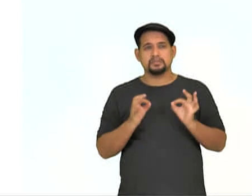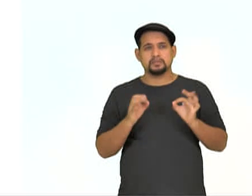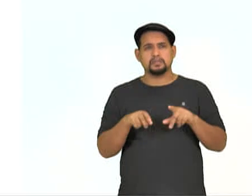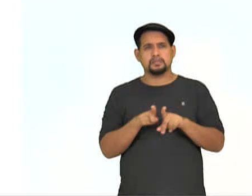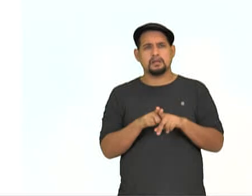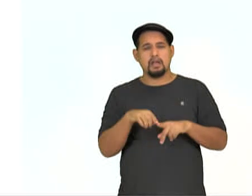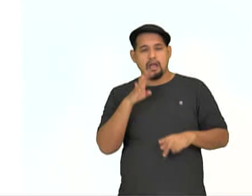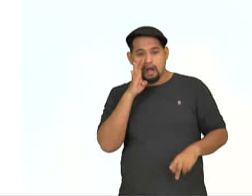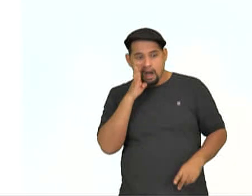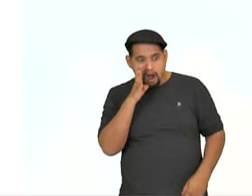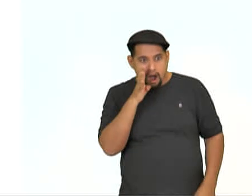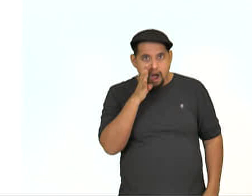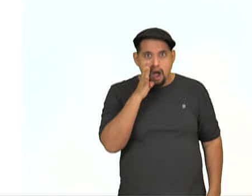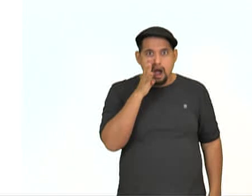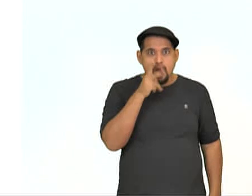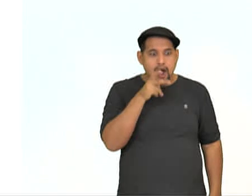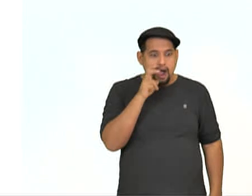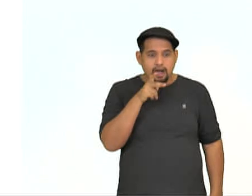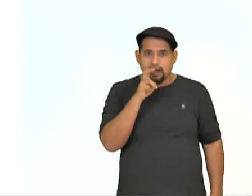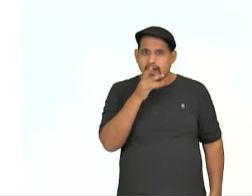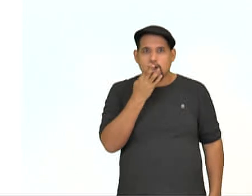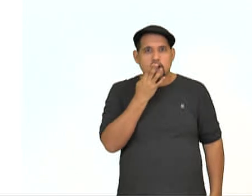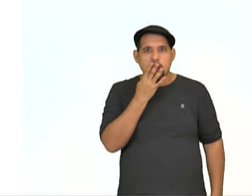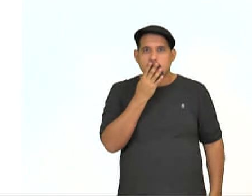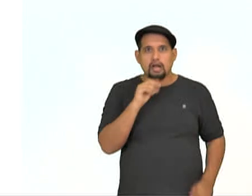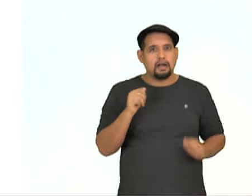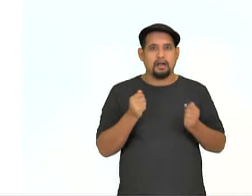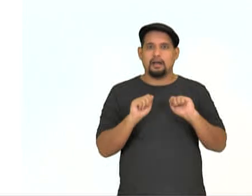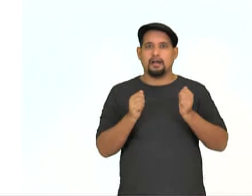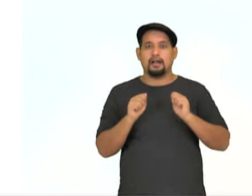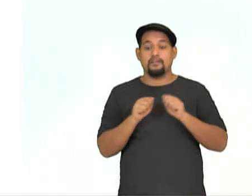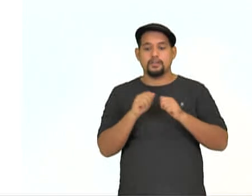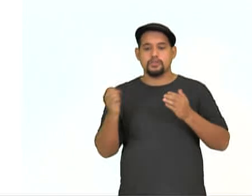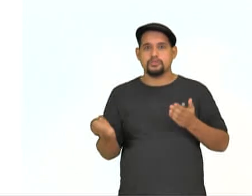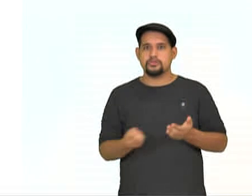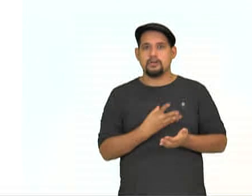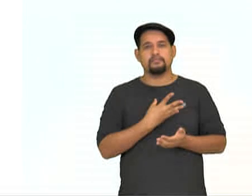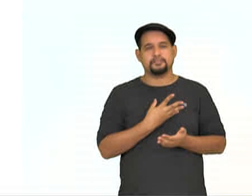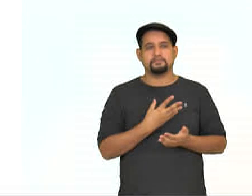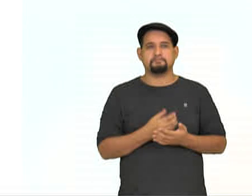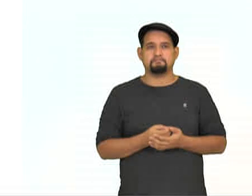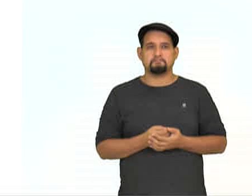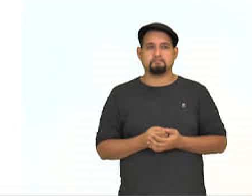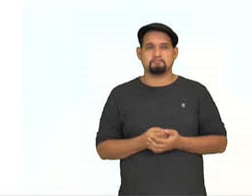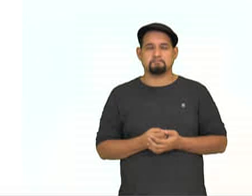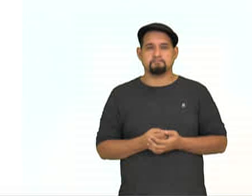se admiraram tanto dessa cor, que eles fizeram uma outra inovação com relação a isso.